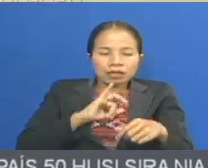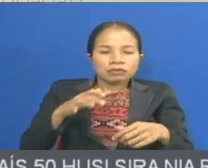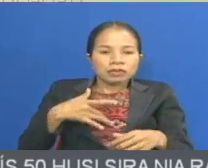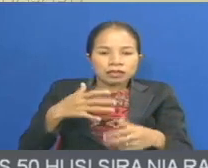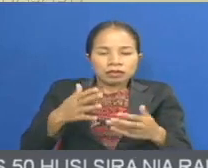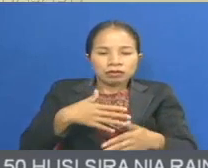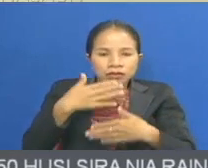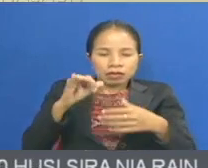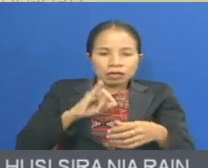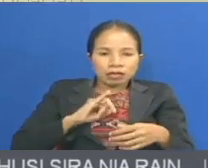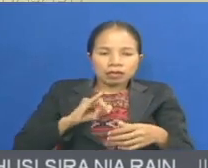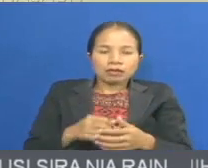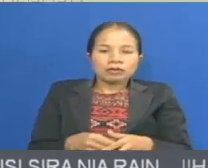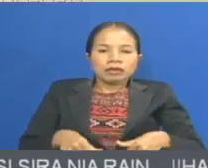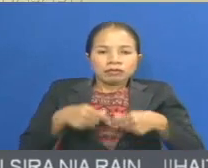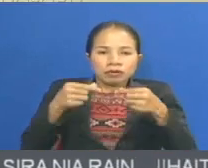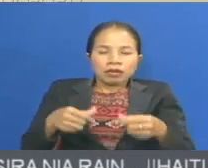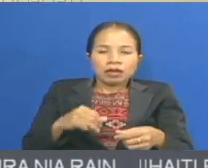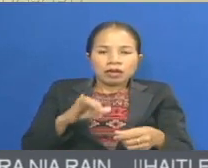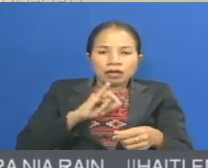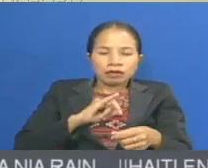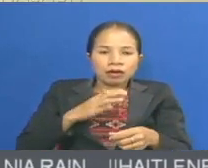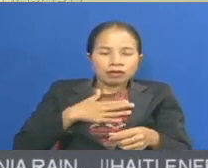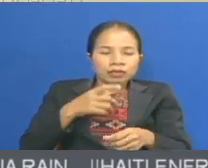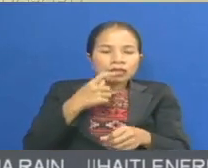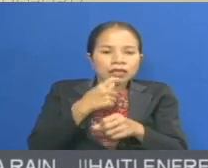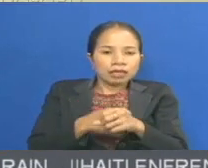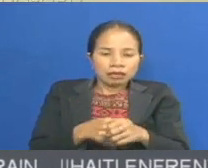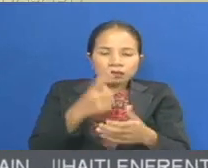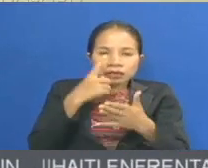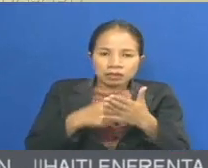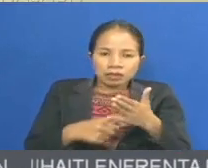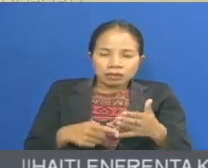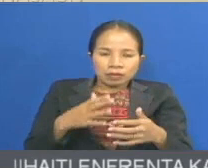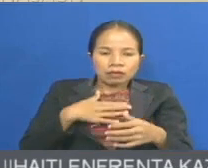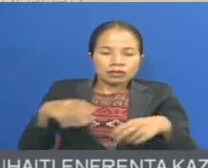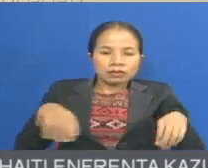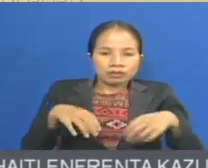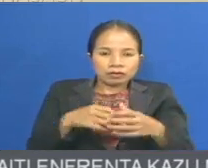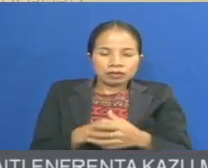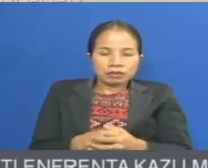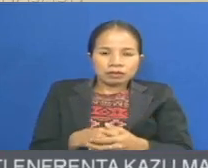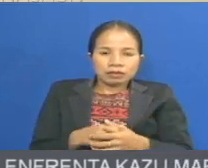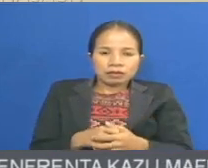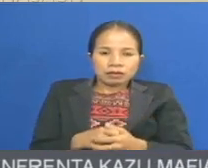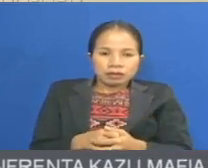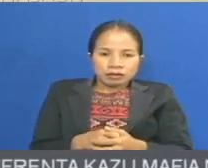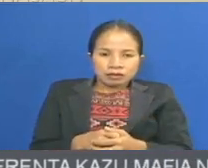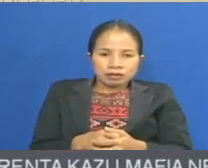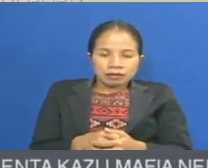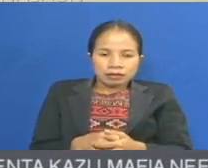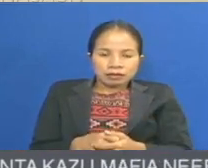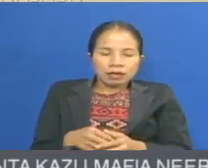contente, no hau se for, hau no tempo. E de volta nebe, hau no serviço da ne, baú. Hau para ka